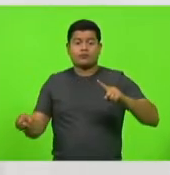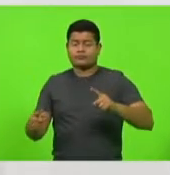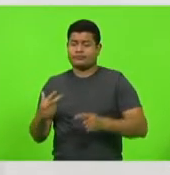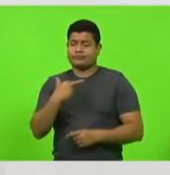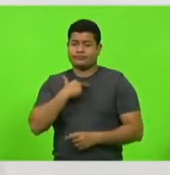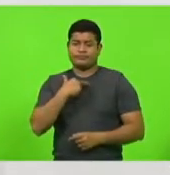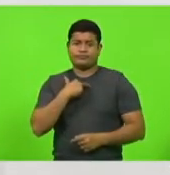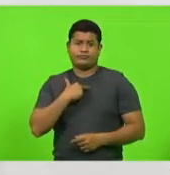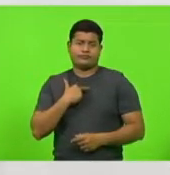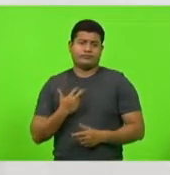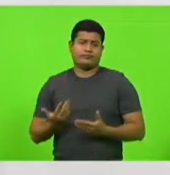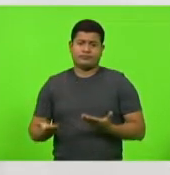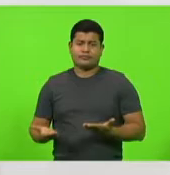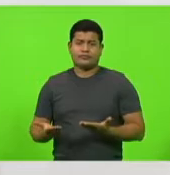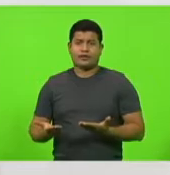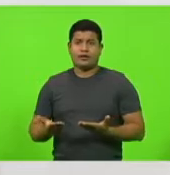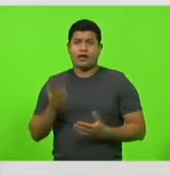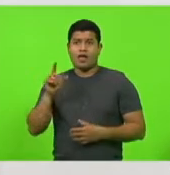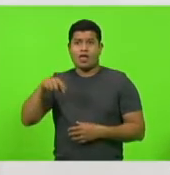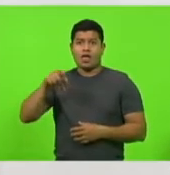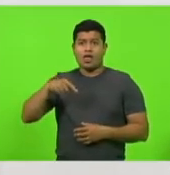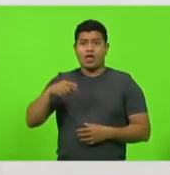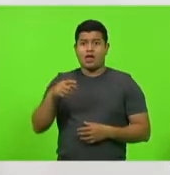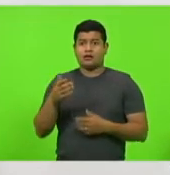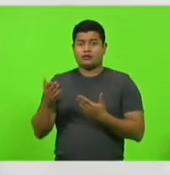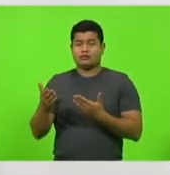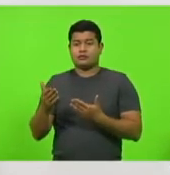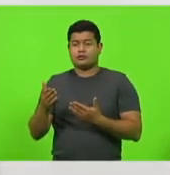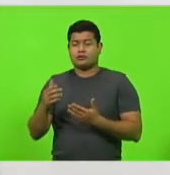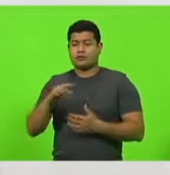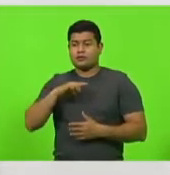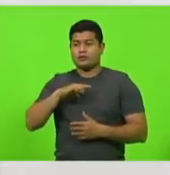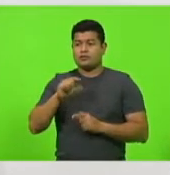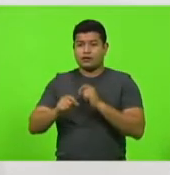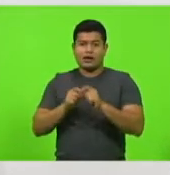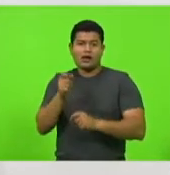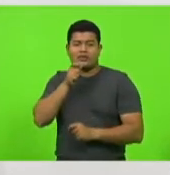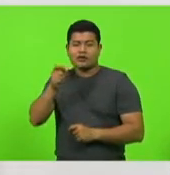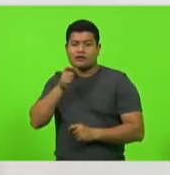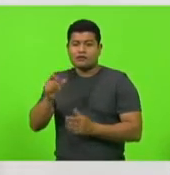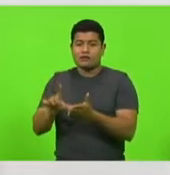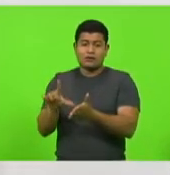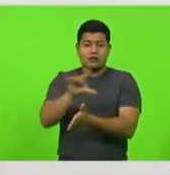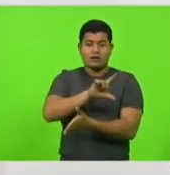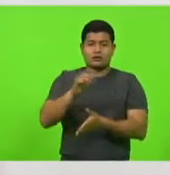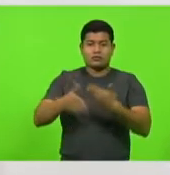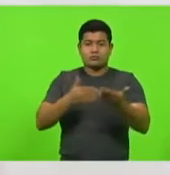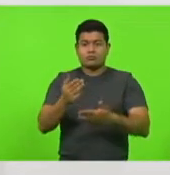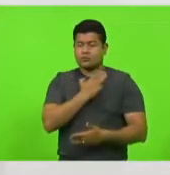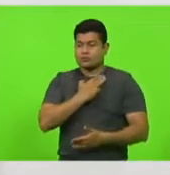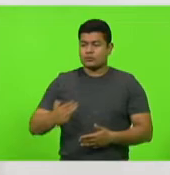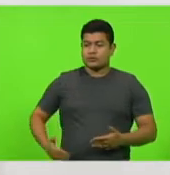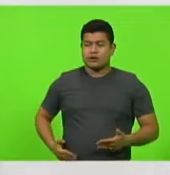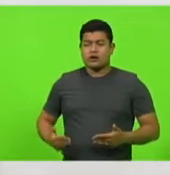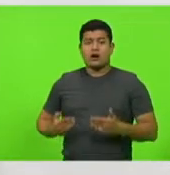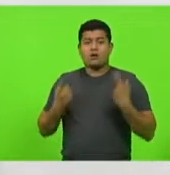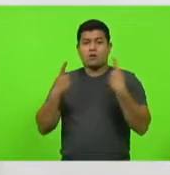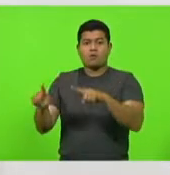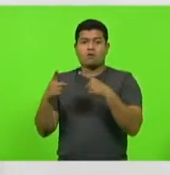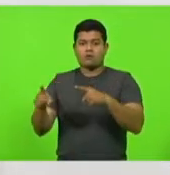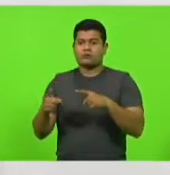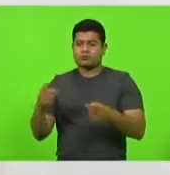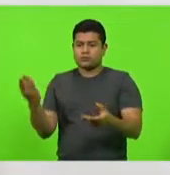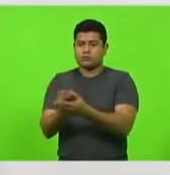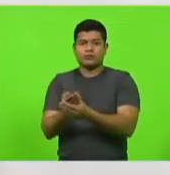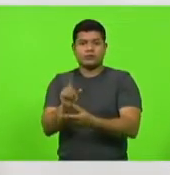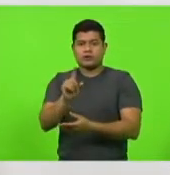a entrevista e depois sido acusado por Alexandre de ter alguma blasfêmia antidemocrática no ar. Ele foi